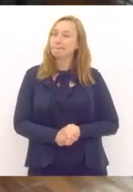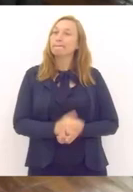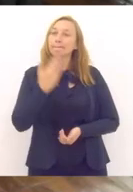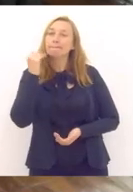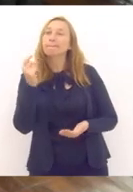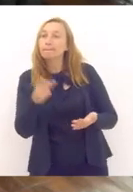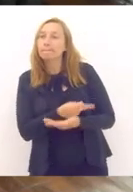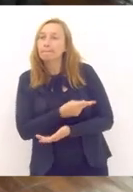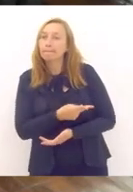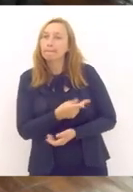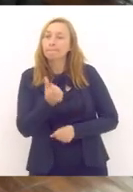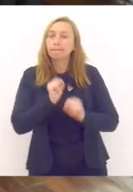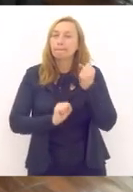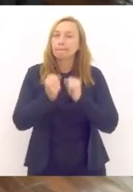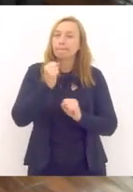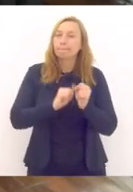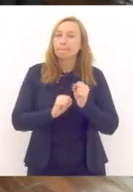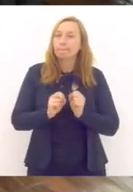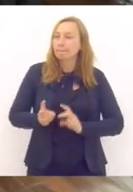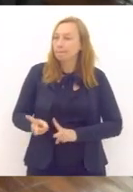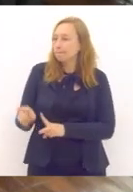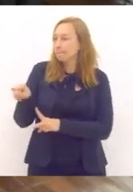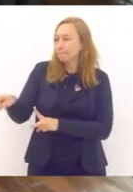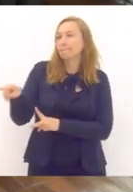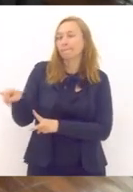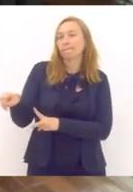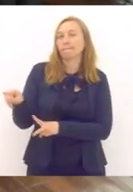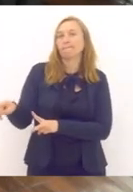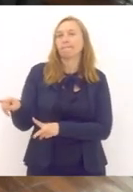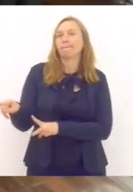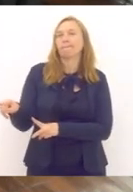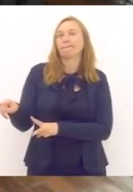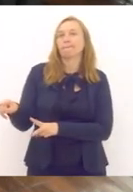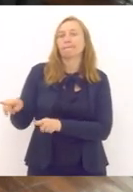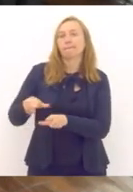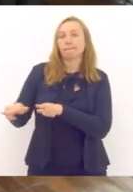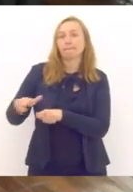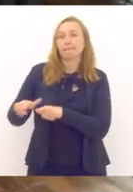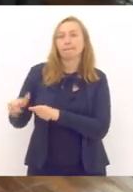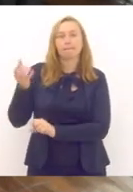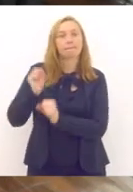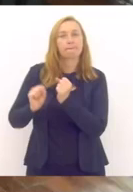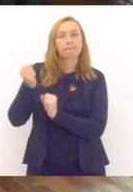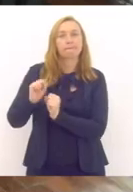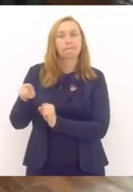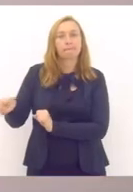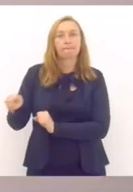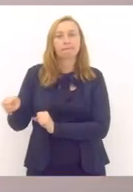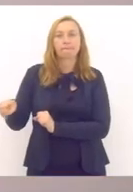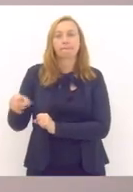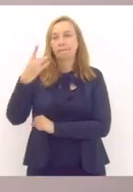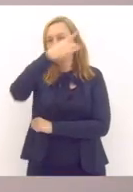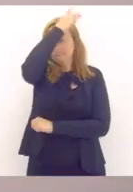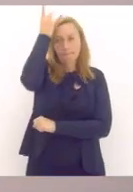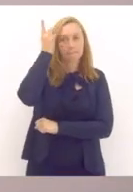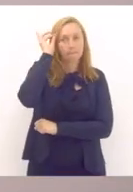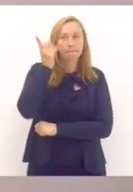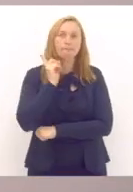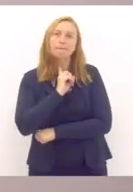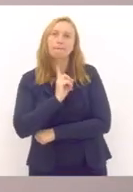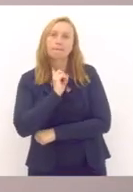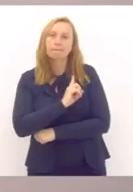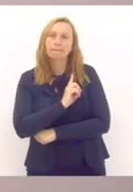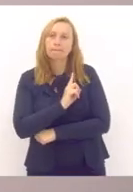que acontece? A indústria fica lá, o emprego fica lá, o desenvolvimento fica lá. E, diga-se de passagem, tanto Espírito Santo quanto Minas